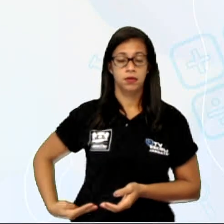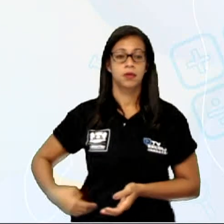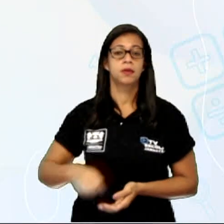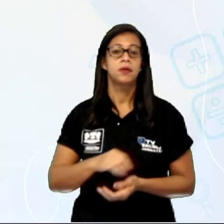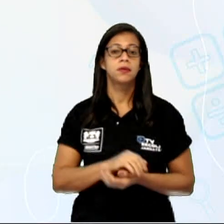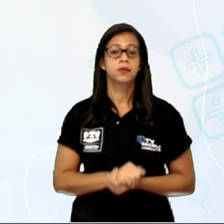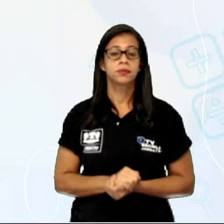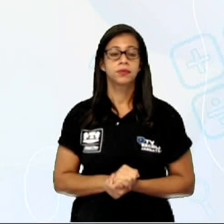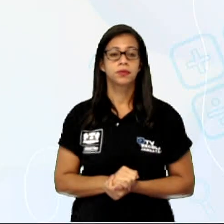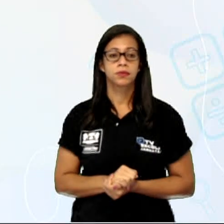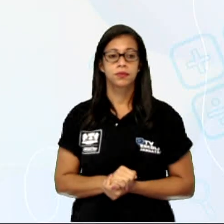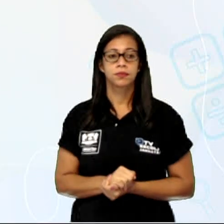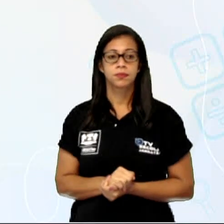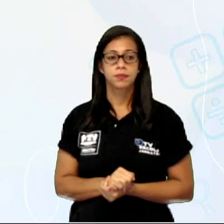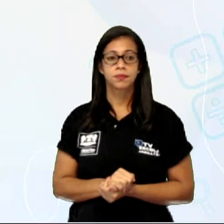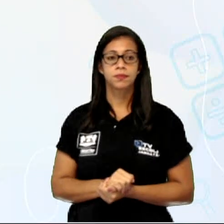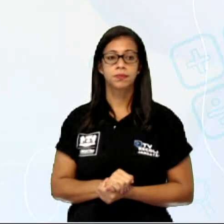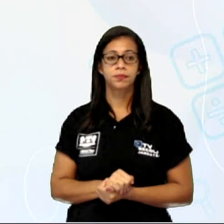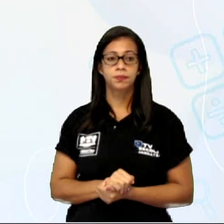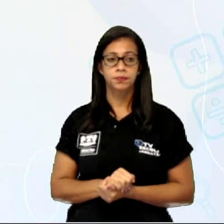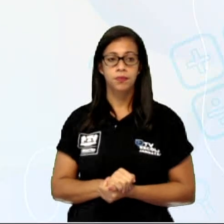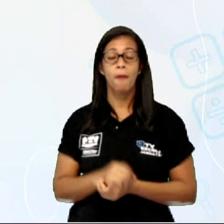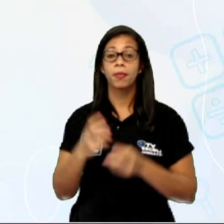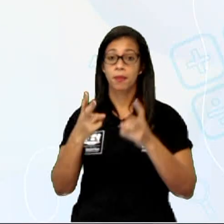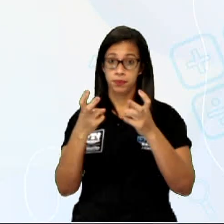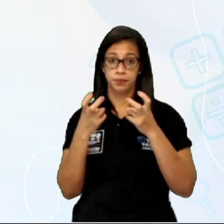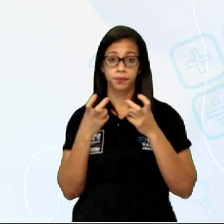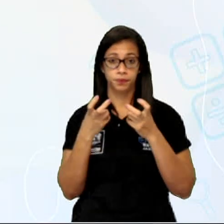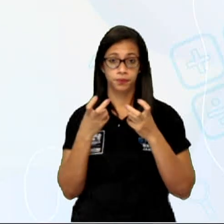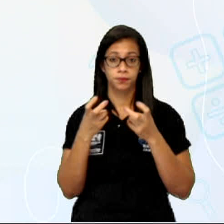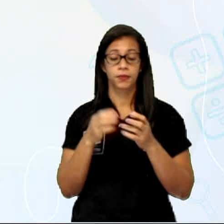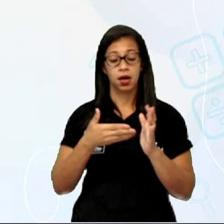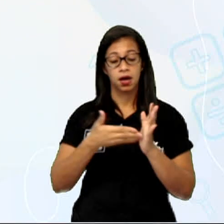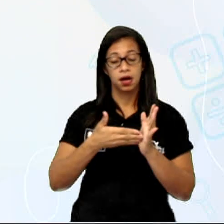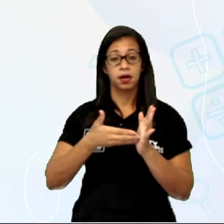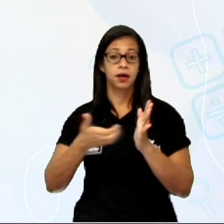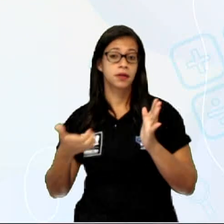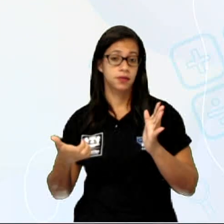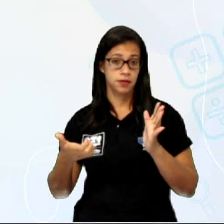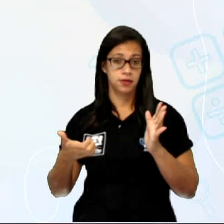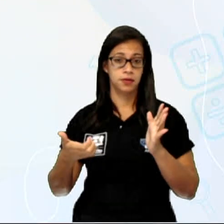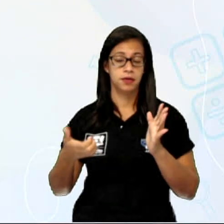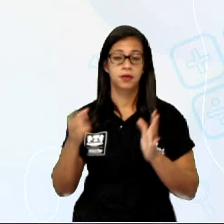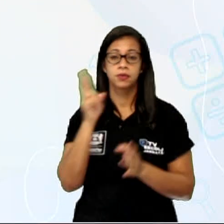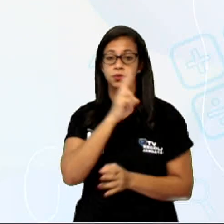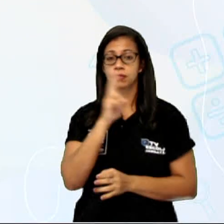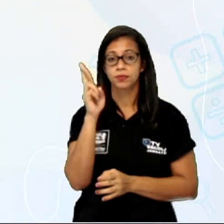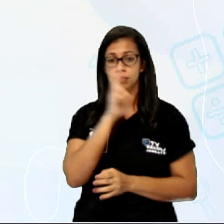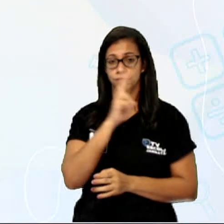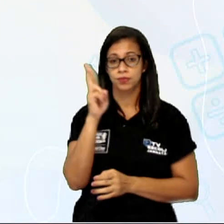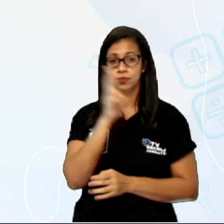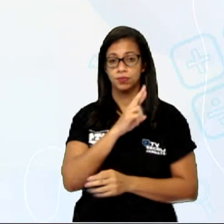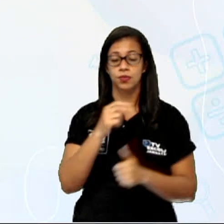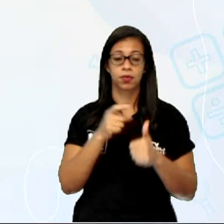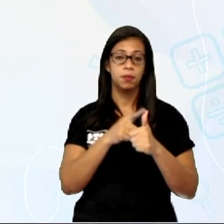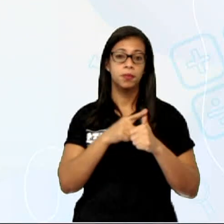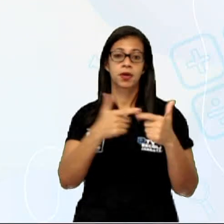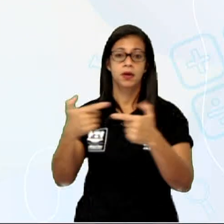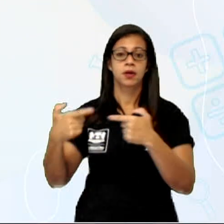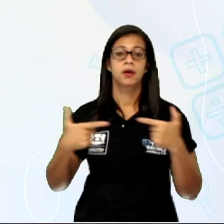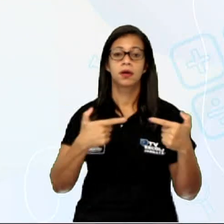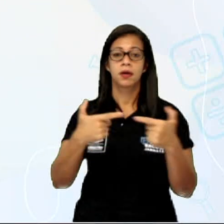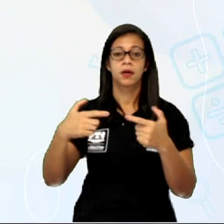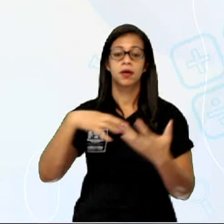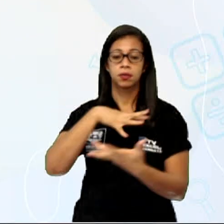galera, presta muita atenção nessas medidas, tá? Retirada dos russos da Primeira Guerra Mundial, através da assinatura do Tratado